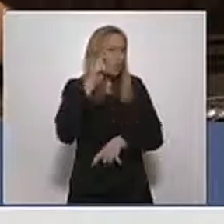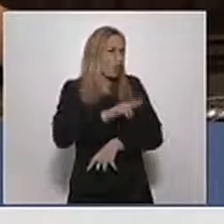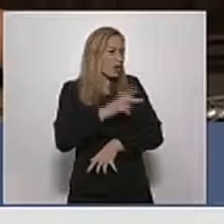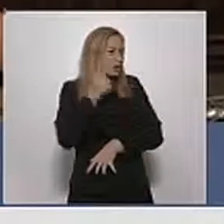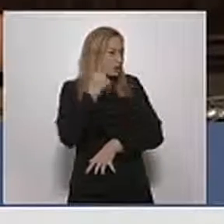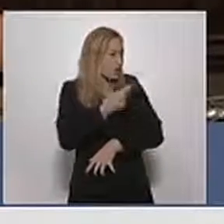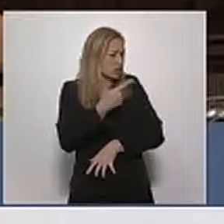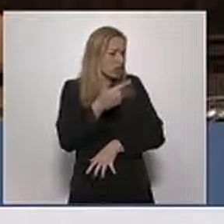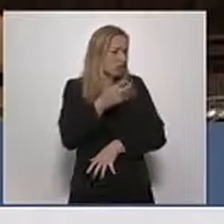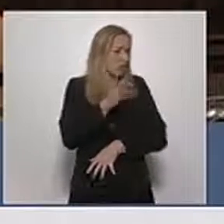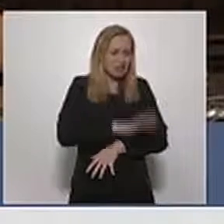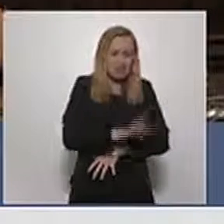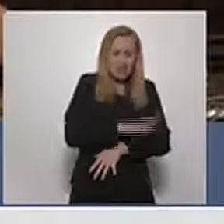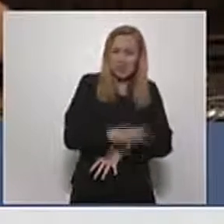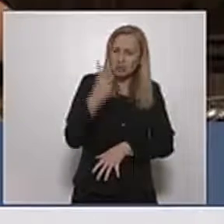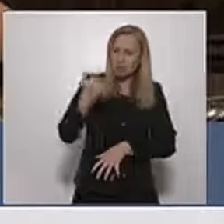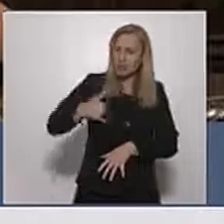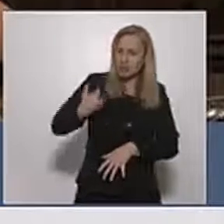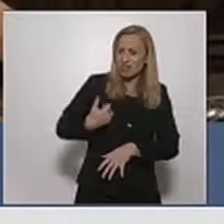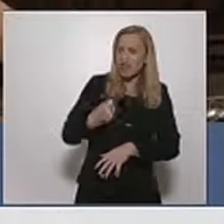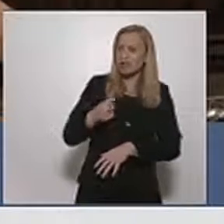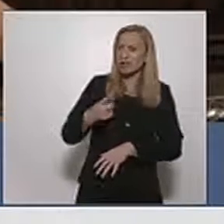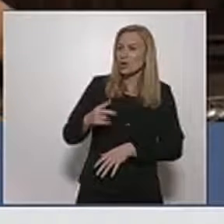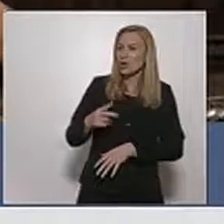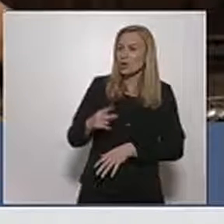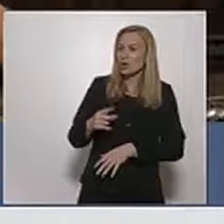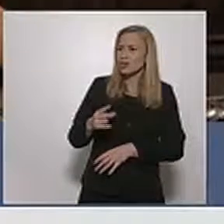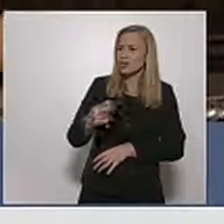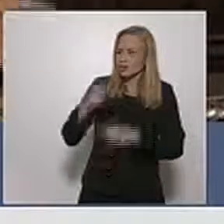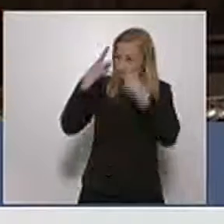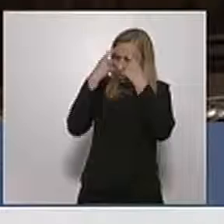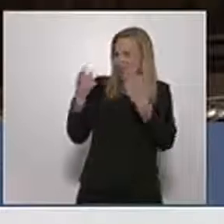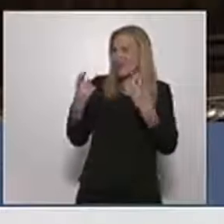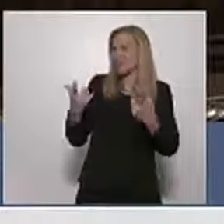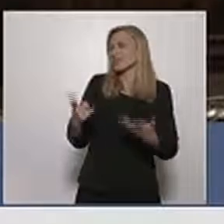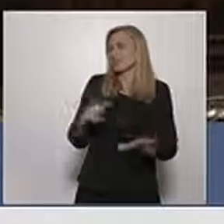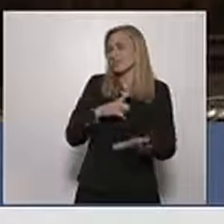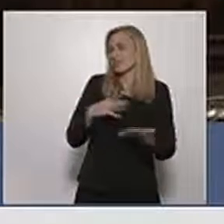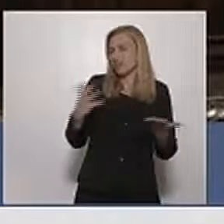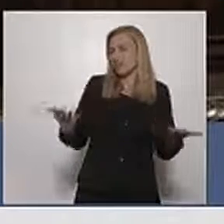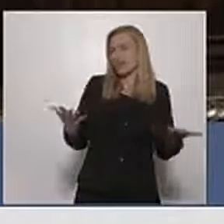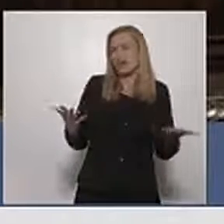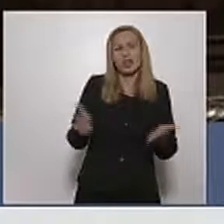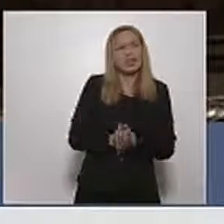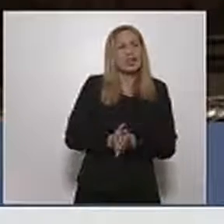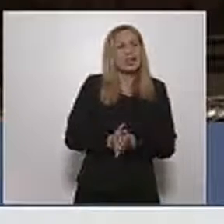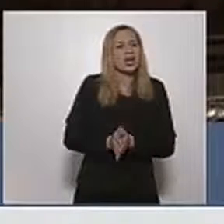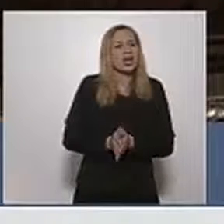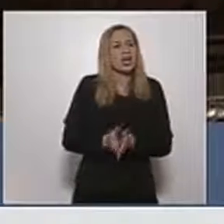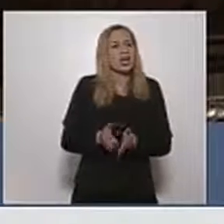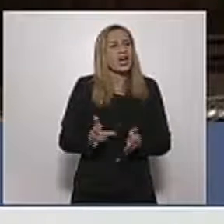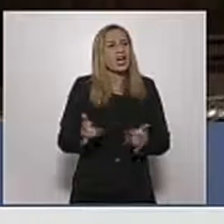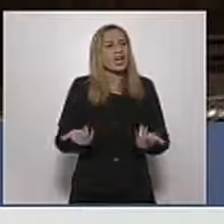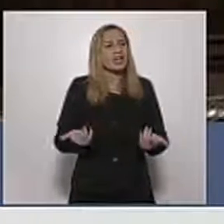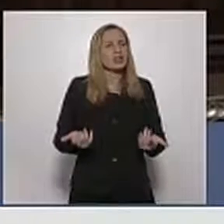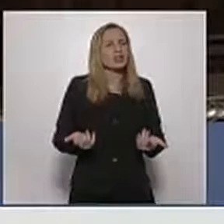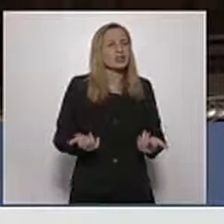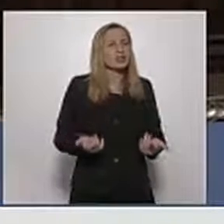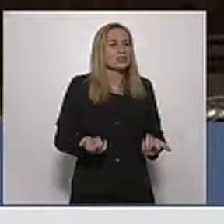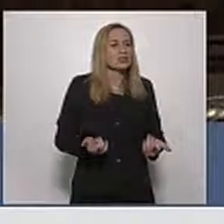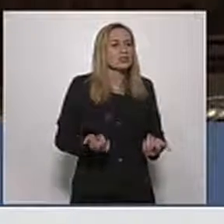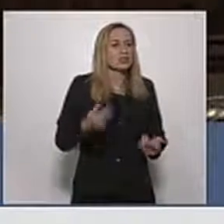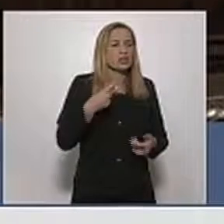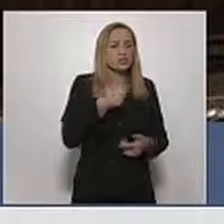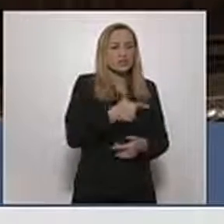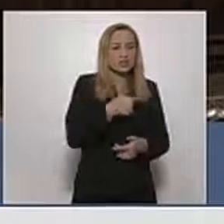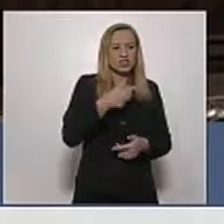uma criança de 2 anos com a possibilidade de um auto de resistência. E não bastasse tudo isso para trás, né? São 23